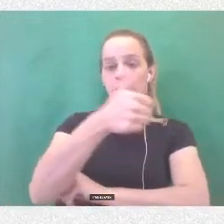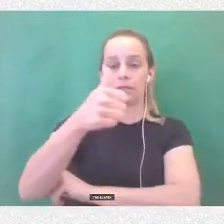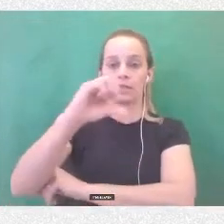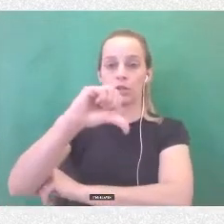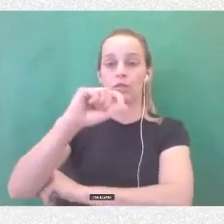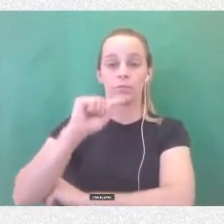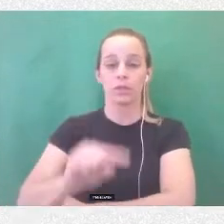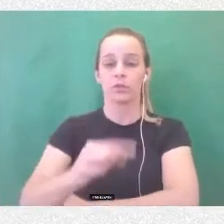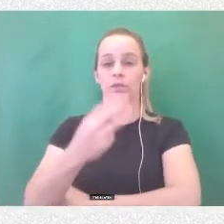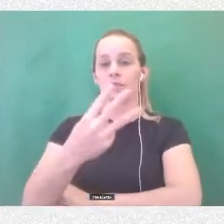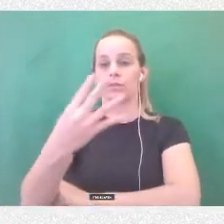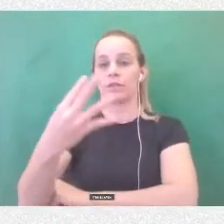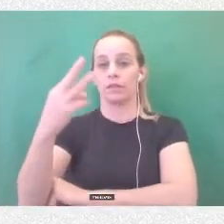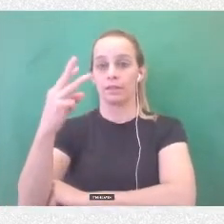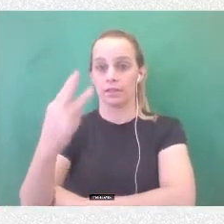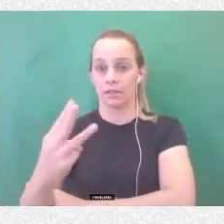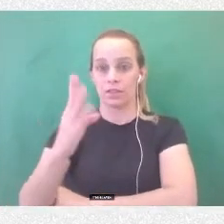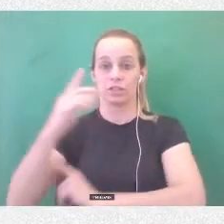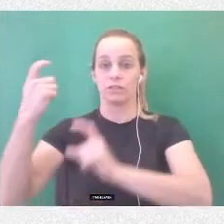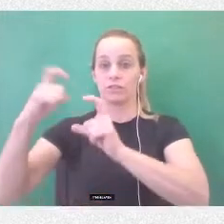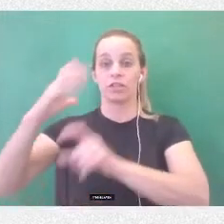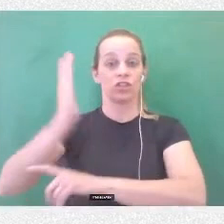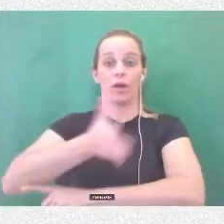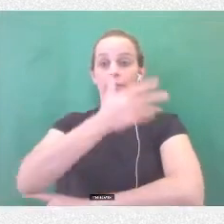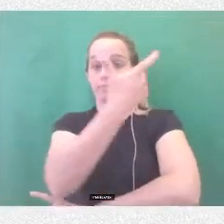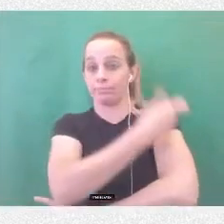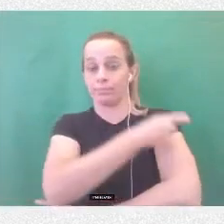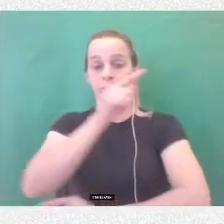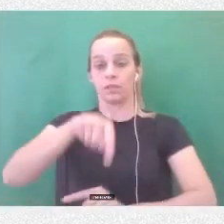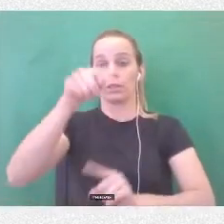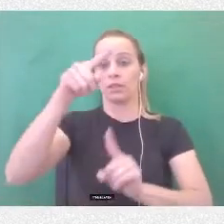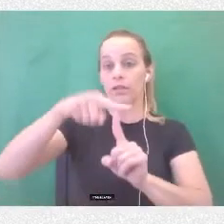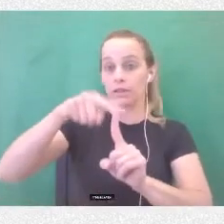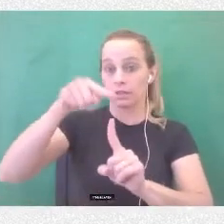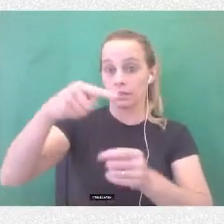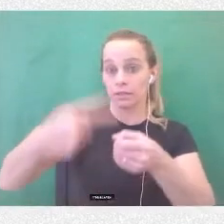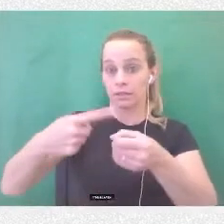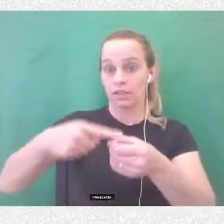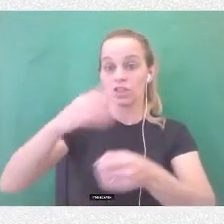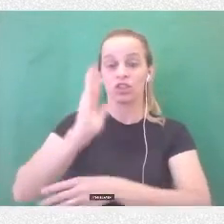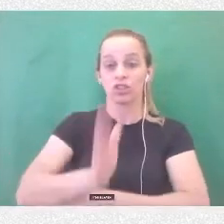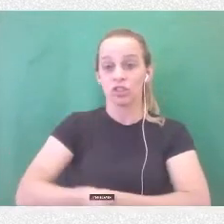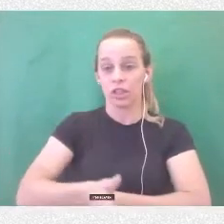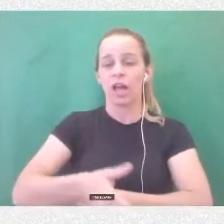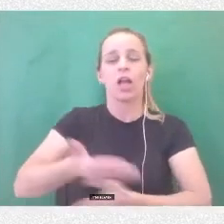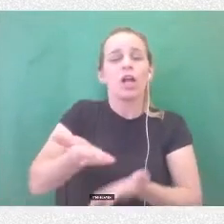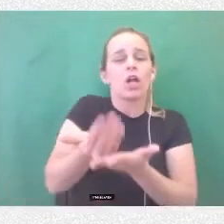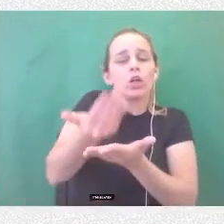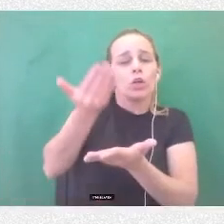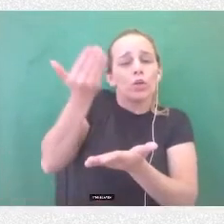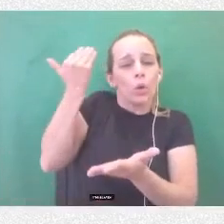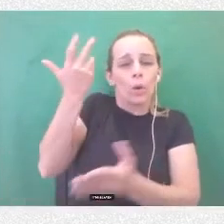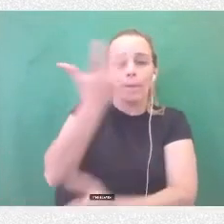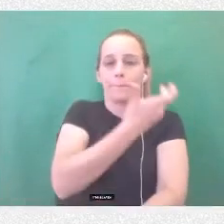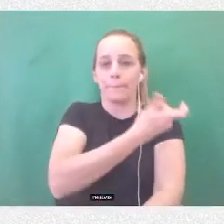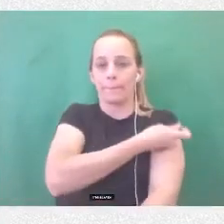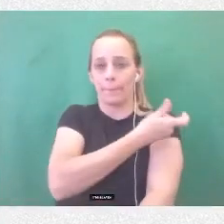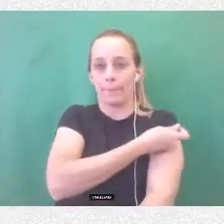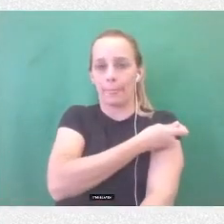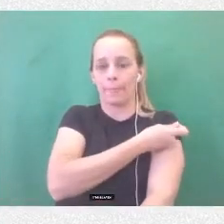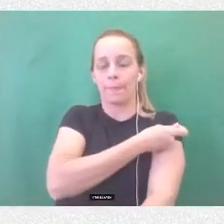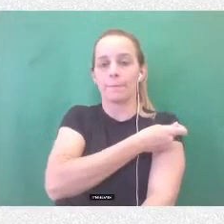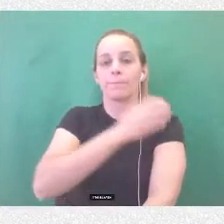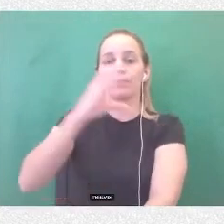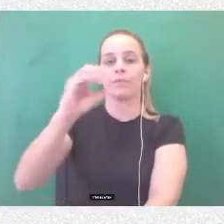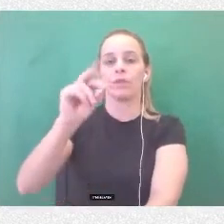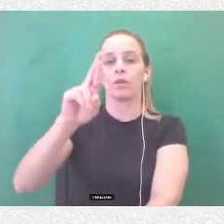119.343 de Pfizer aplicadas. Aqui no município de Toledo, nós aplicamos também no início da vacinação doses de Coronavac,